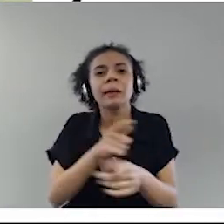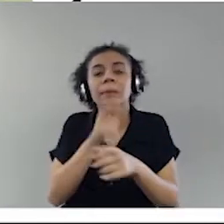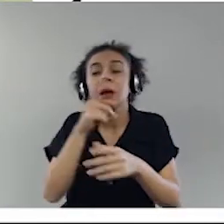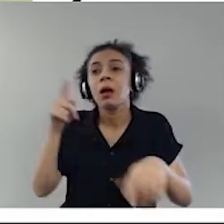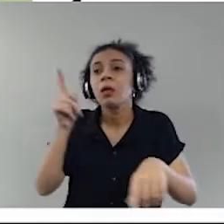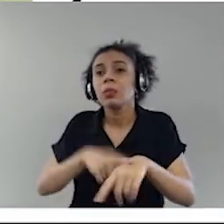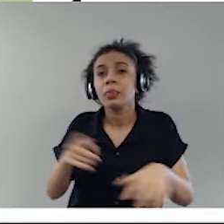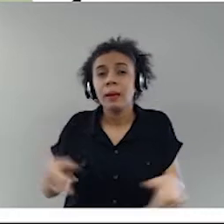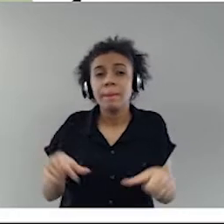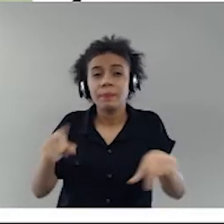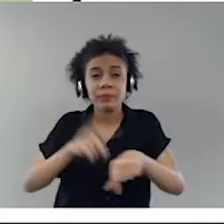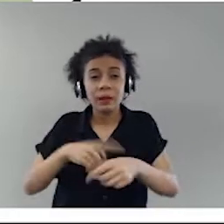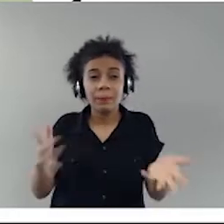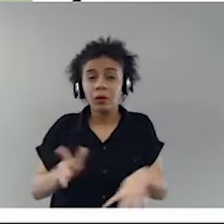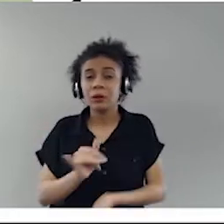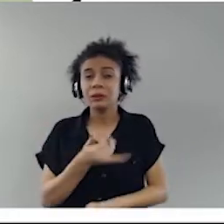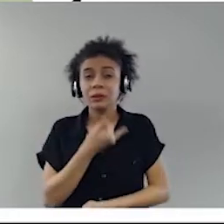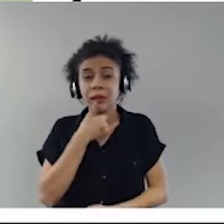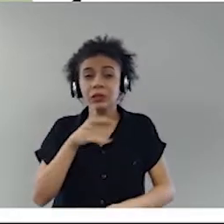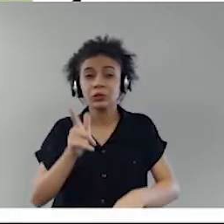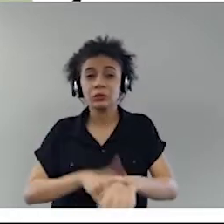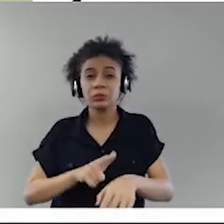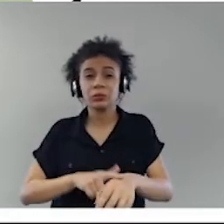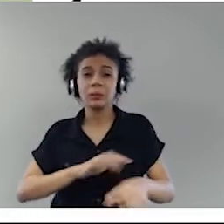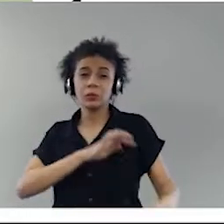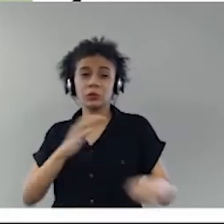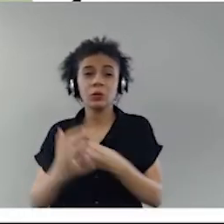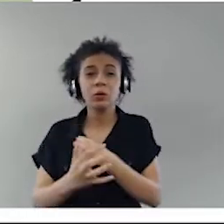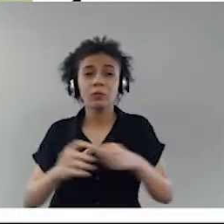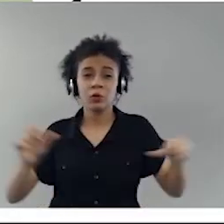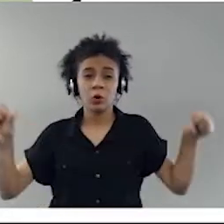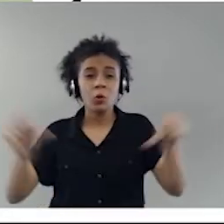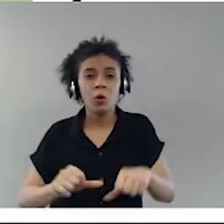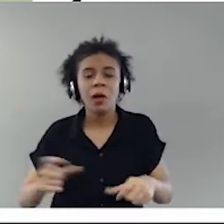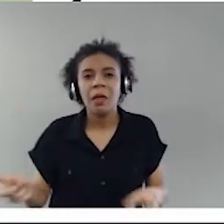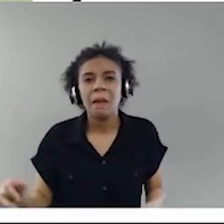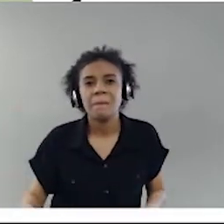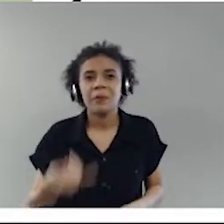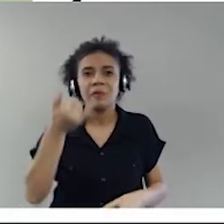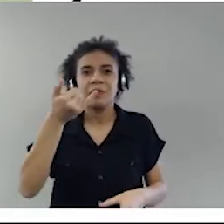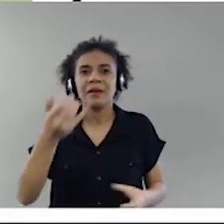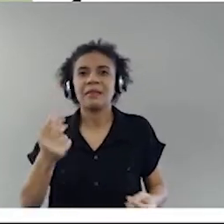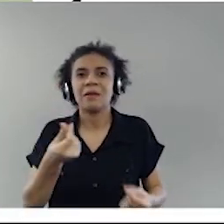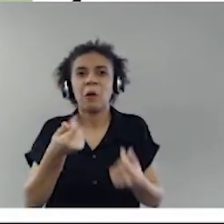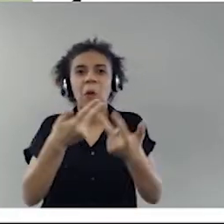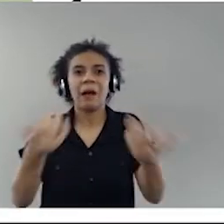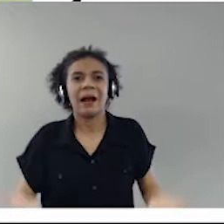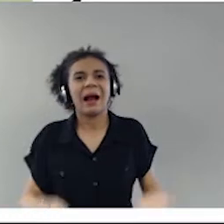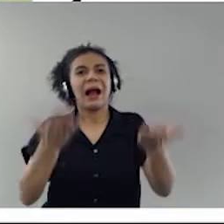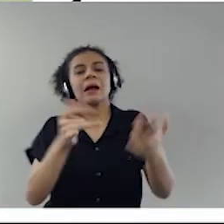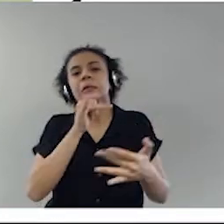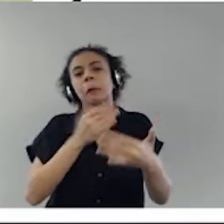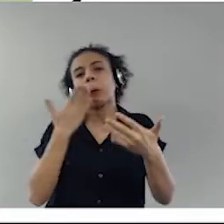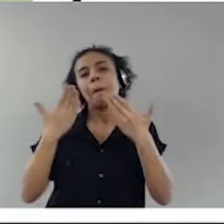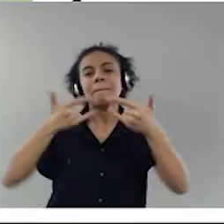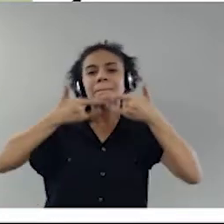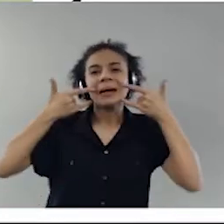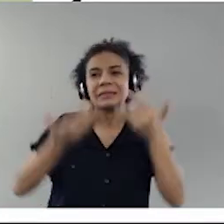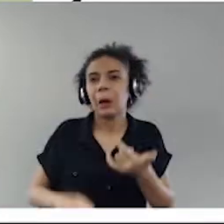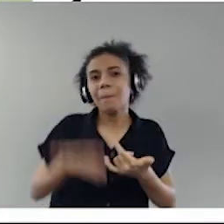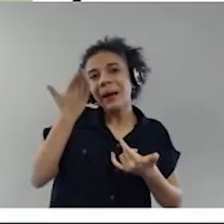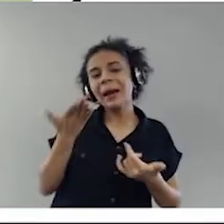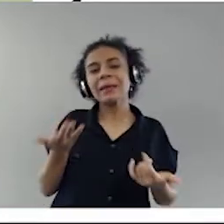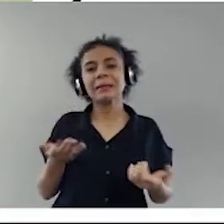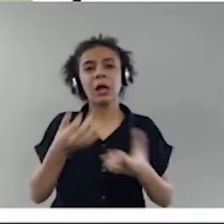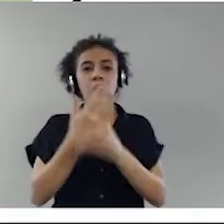uma catástrofe, de uma situação muito crítica para poder aumentar preços e fazer em